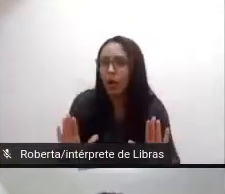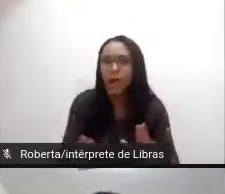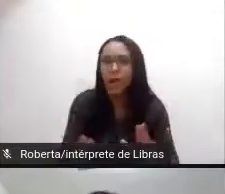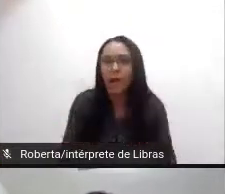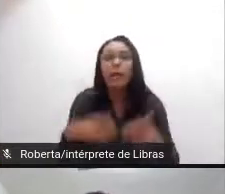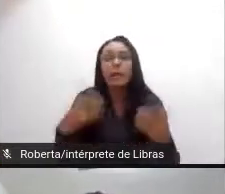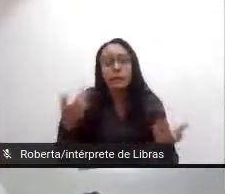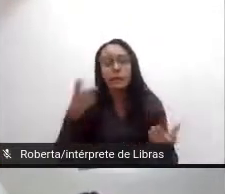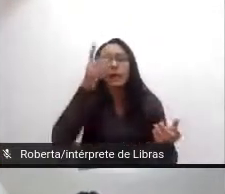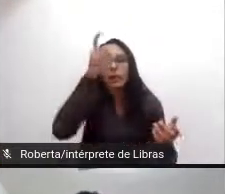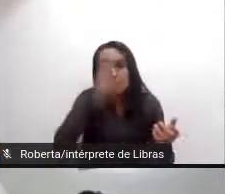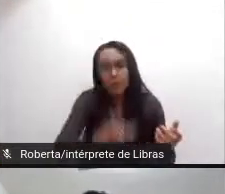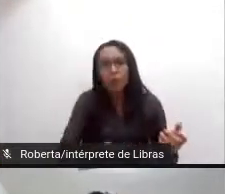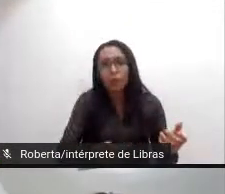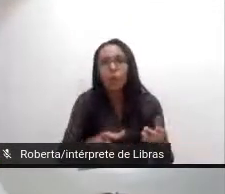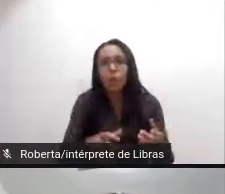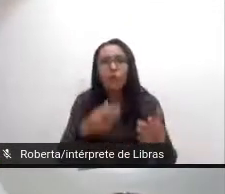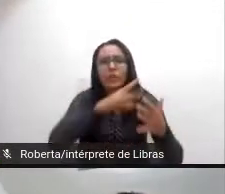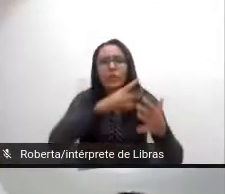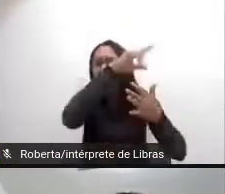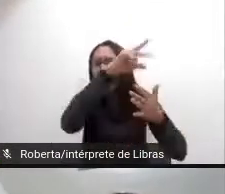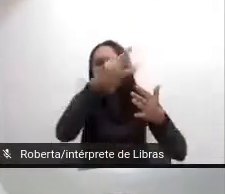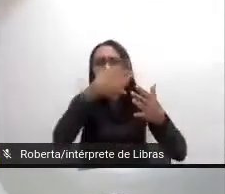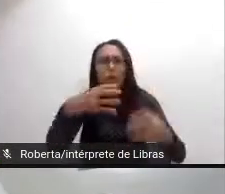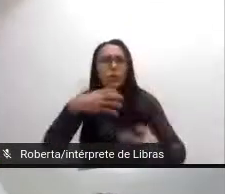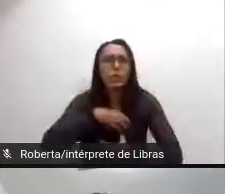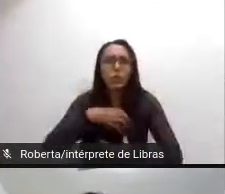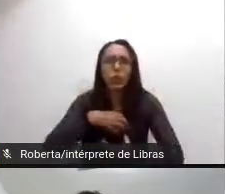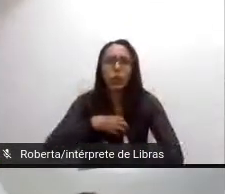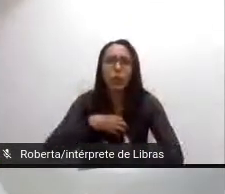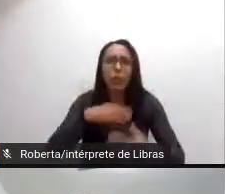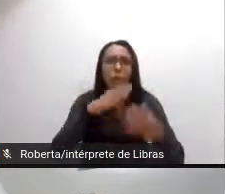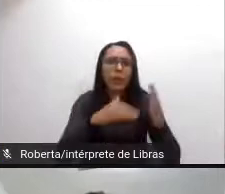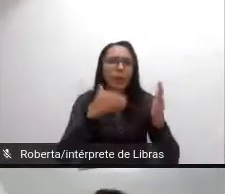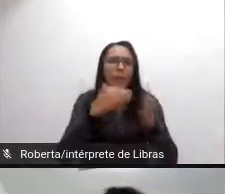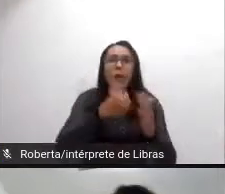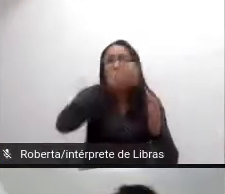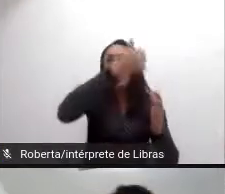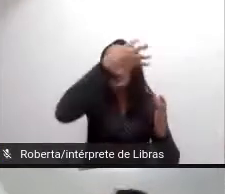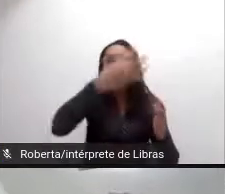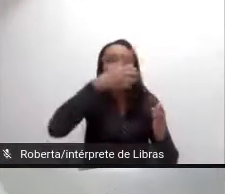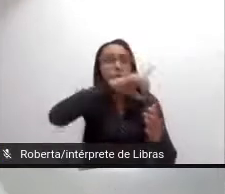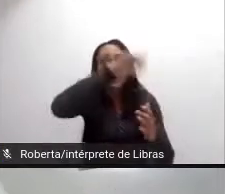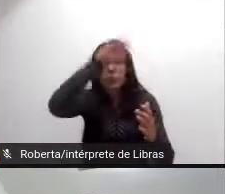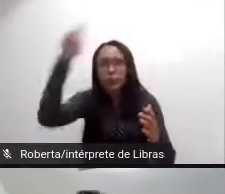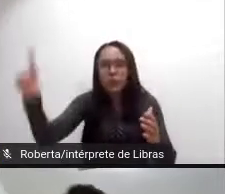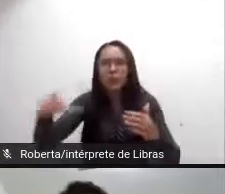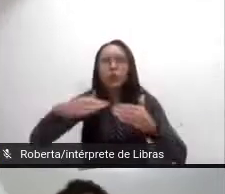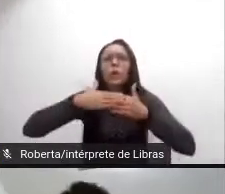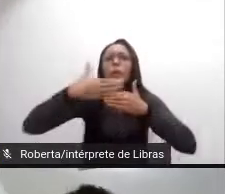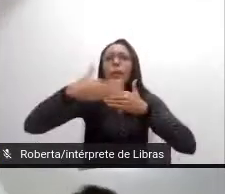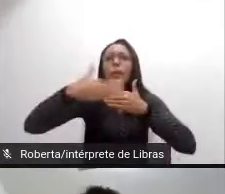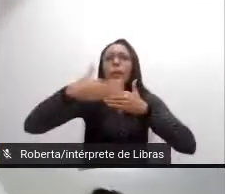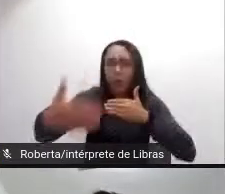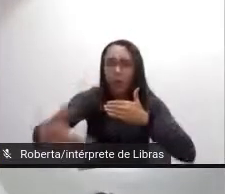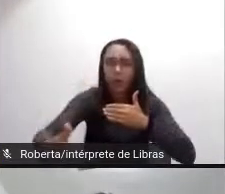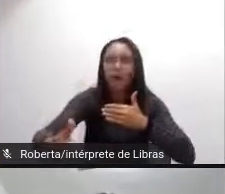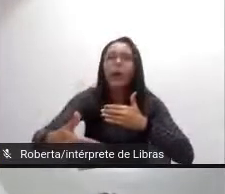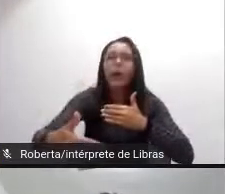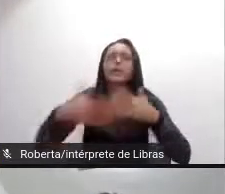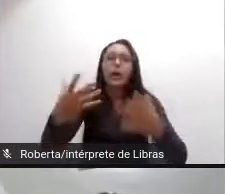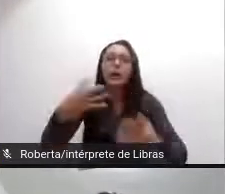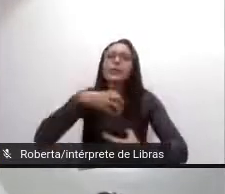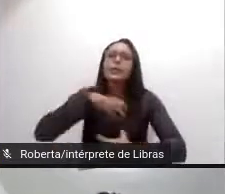ter inúmeros sintomas, mais do que 4, e passar 14 dias, prolongar esse tempo e ainda permanecer sentindo